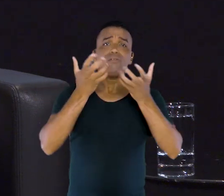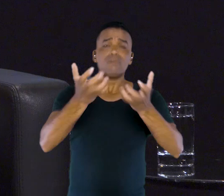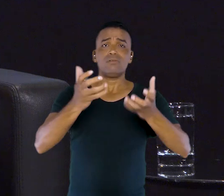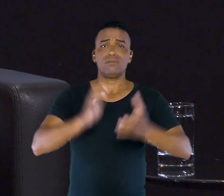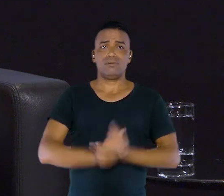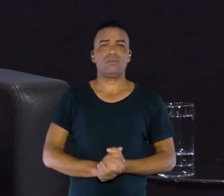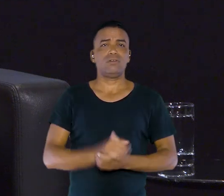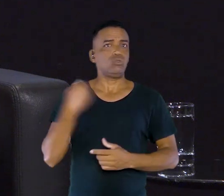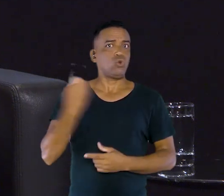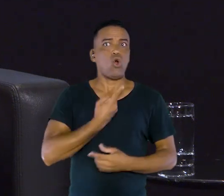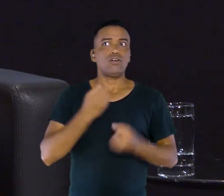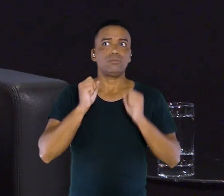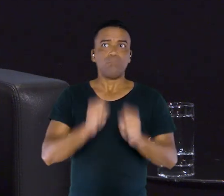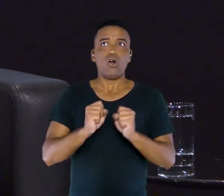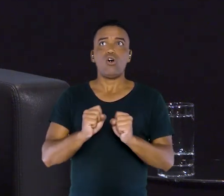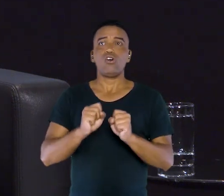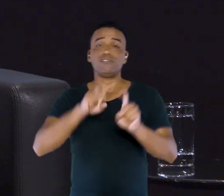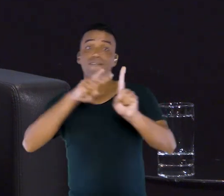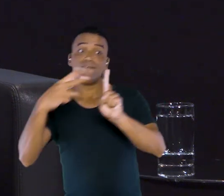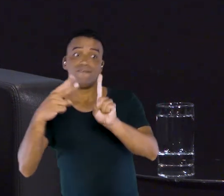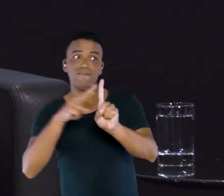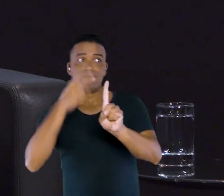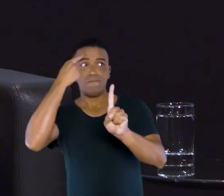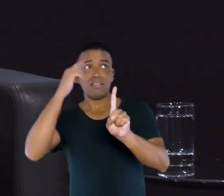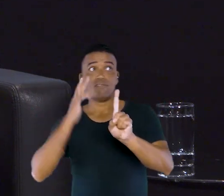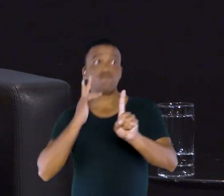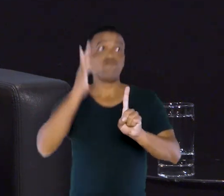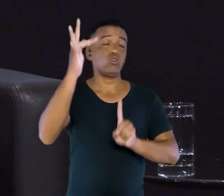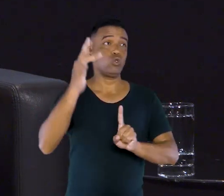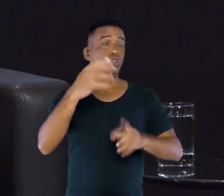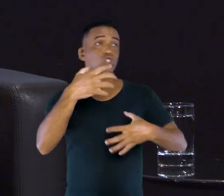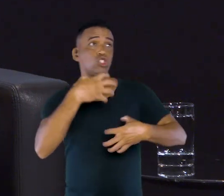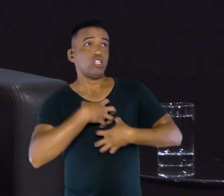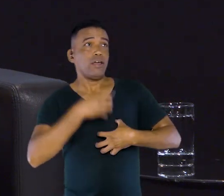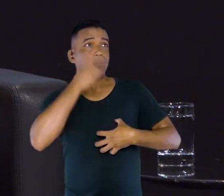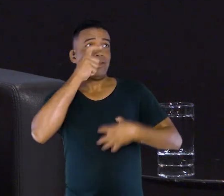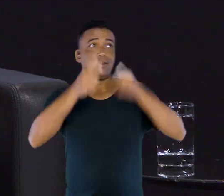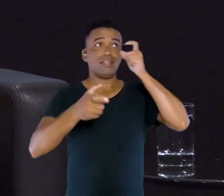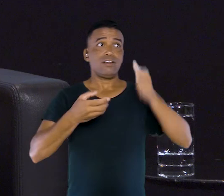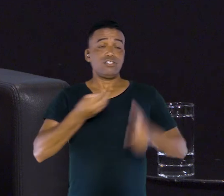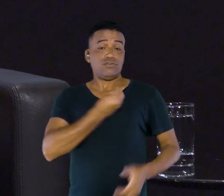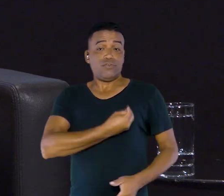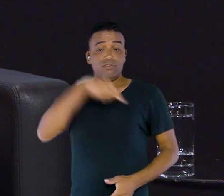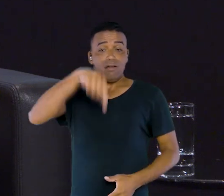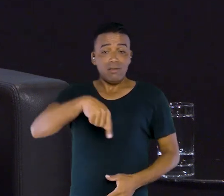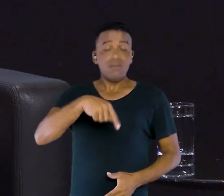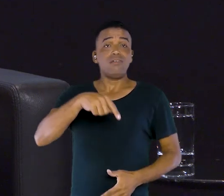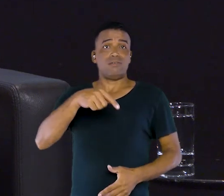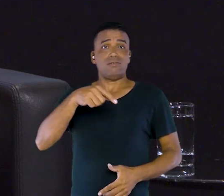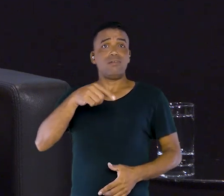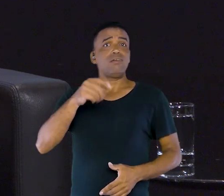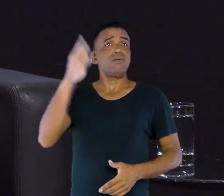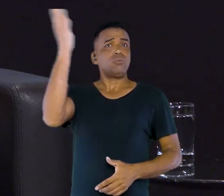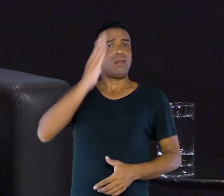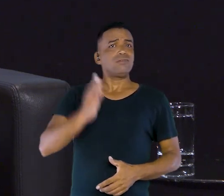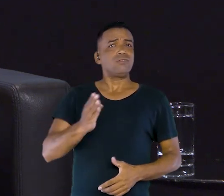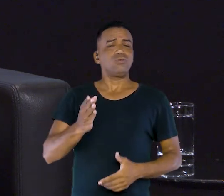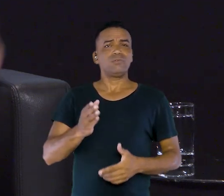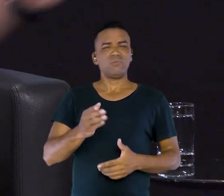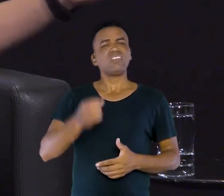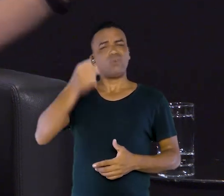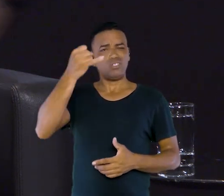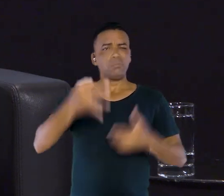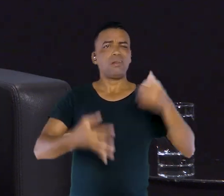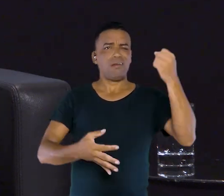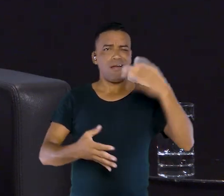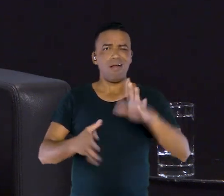que a gente pode olhar para frente e pensar em maneiras mais interessantes de viver aqui no Brasil. E eu acho, a